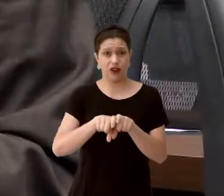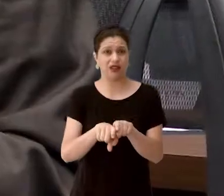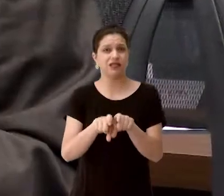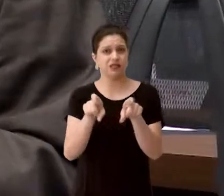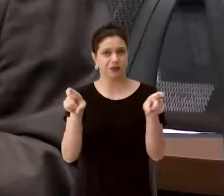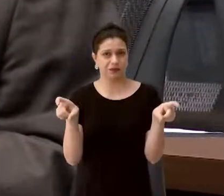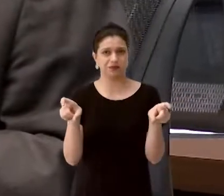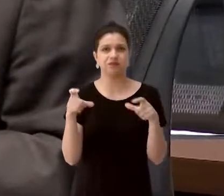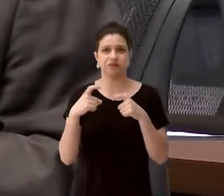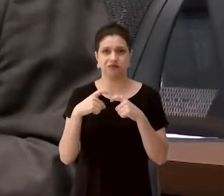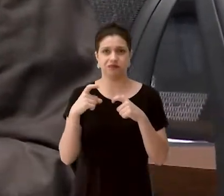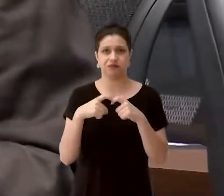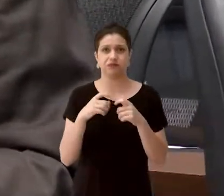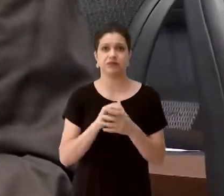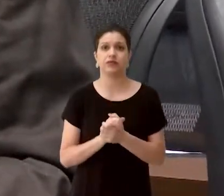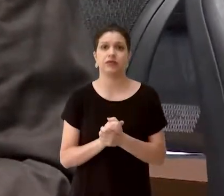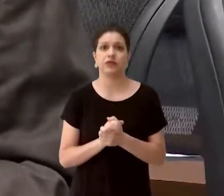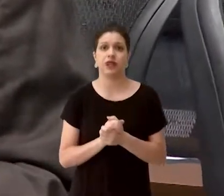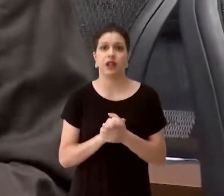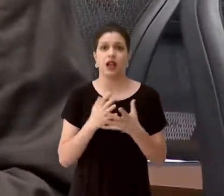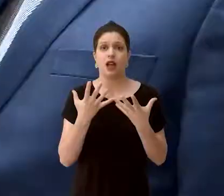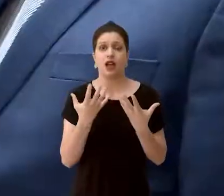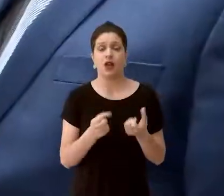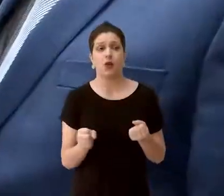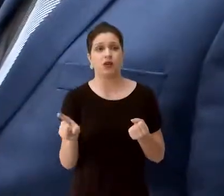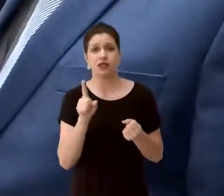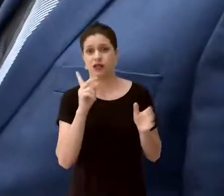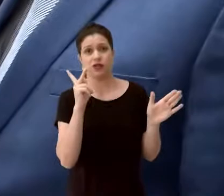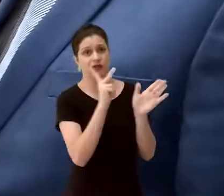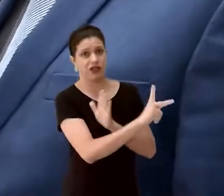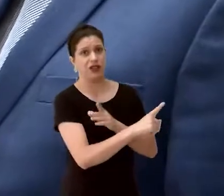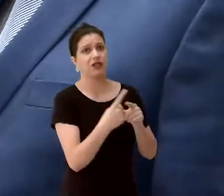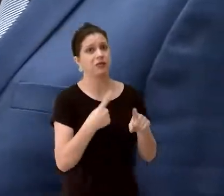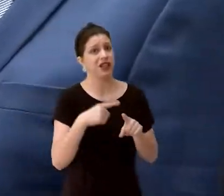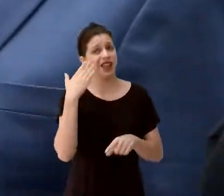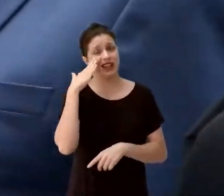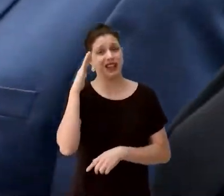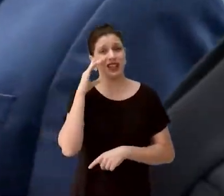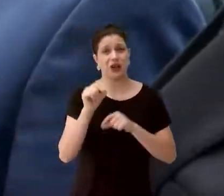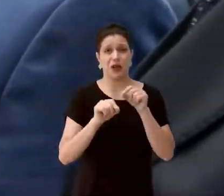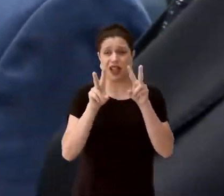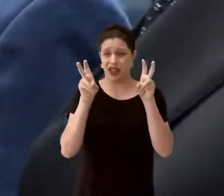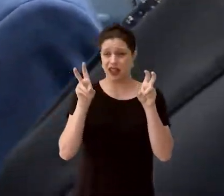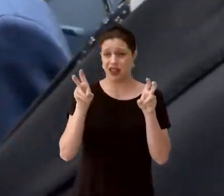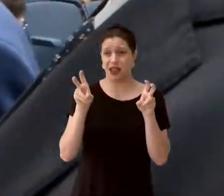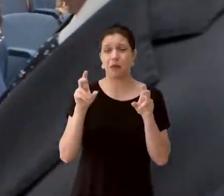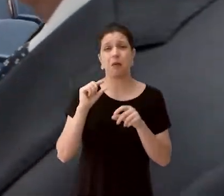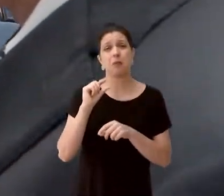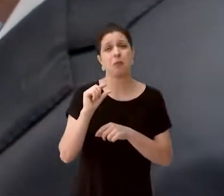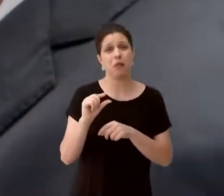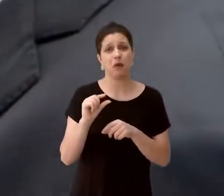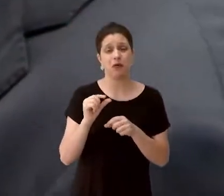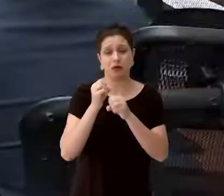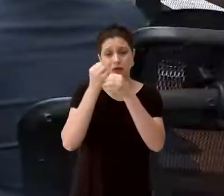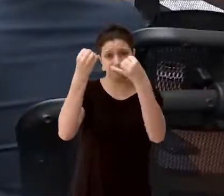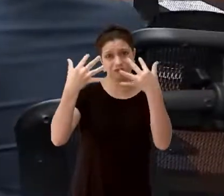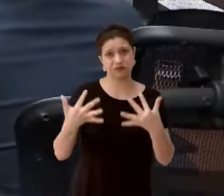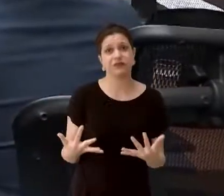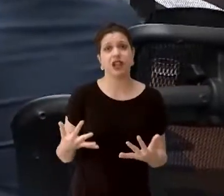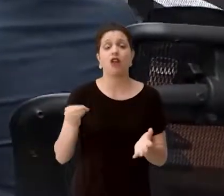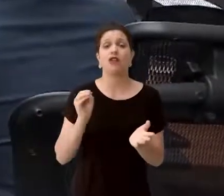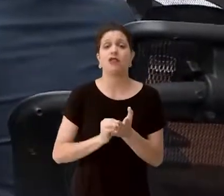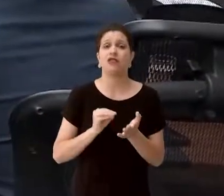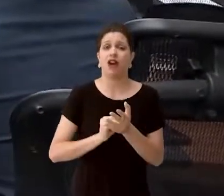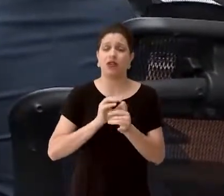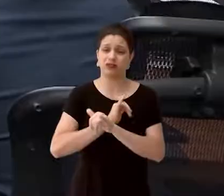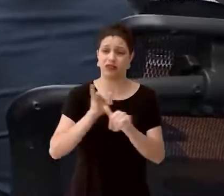obstétrica. Os parlamentares derrubaram por unanimidade o veto, por entenderem que o tema é pouco abordado, mas muito recorrente, e